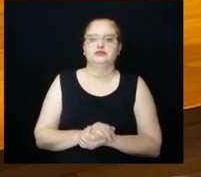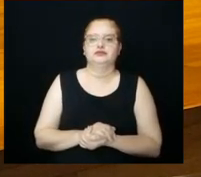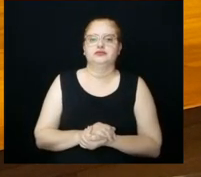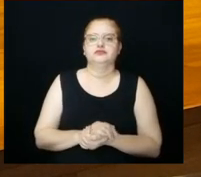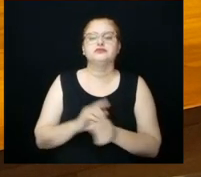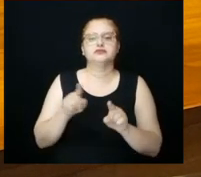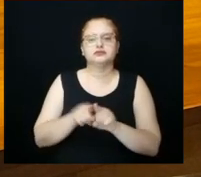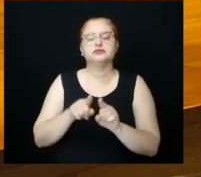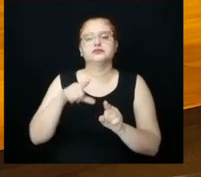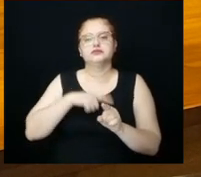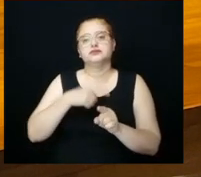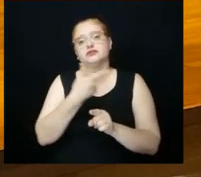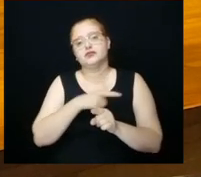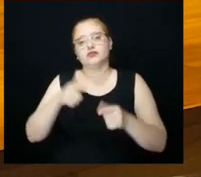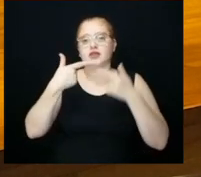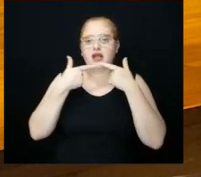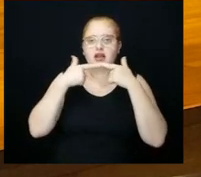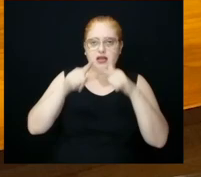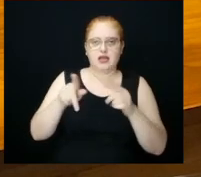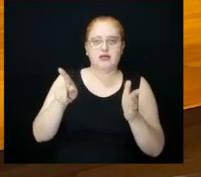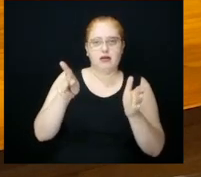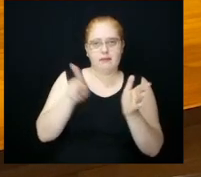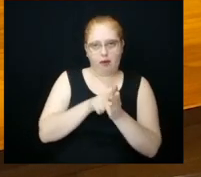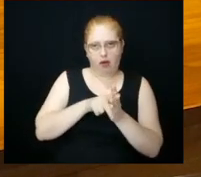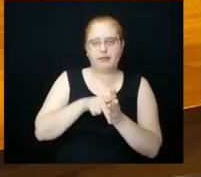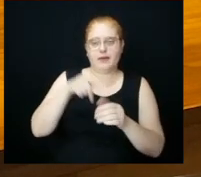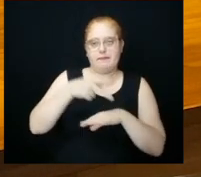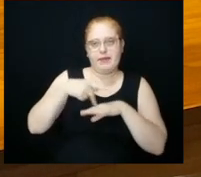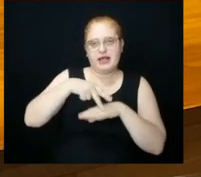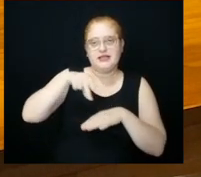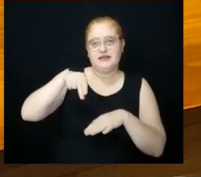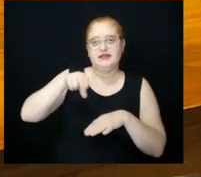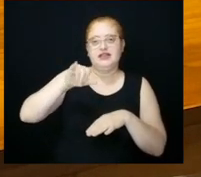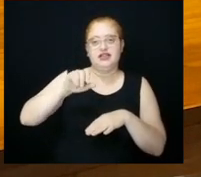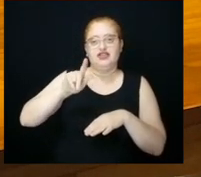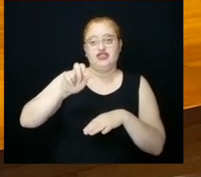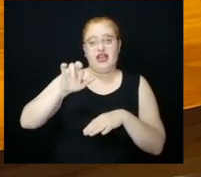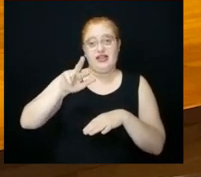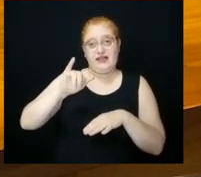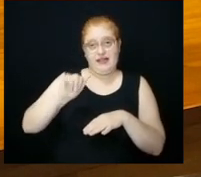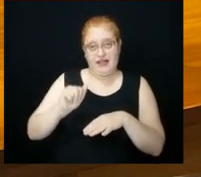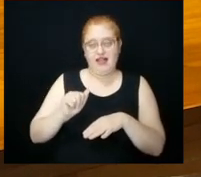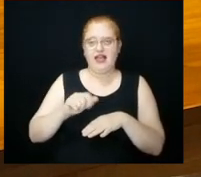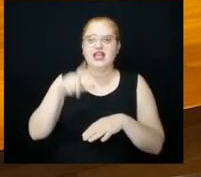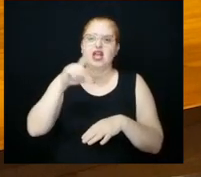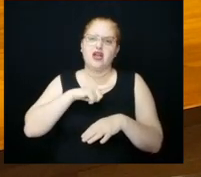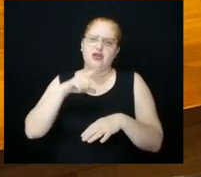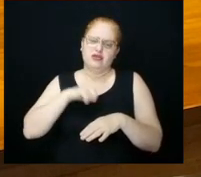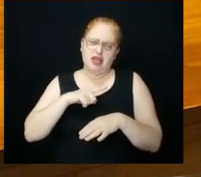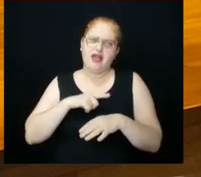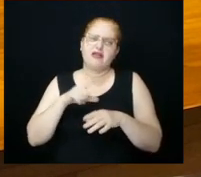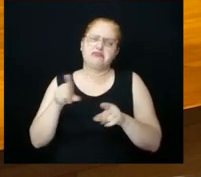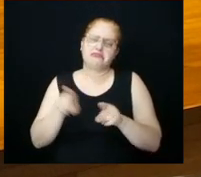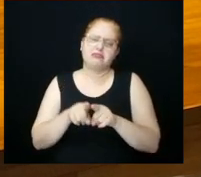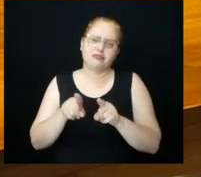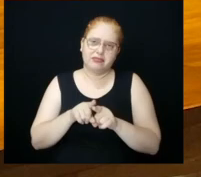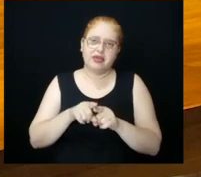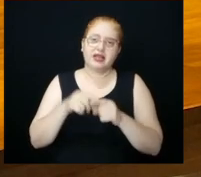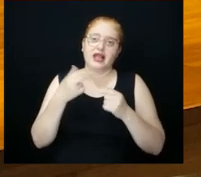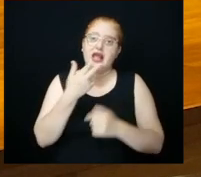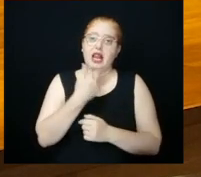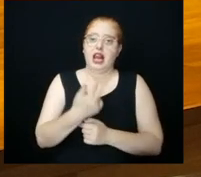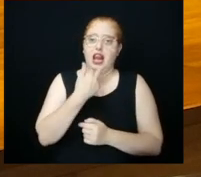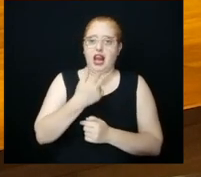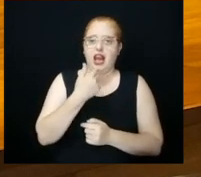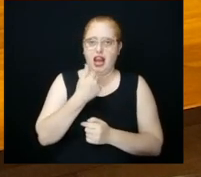apesar de ter muitas outras línguas locais na Nigéria, né, ela tem ainda muito a questão, a língua inglesa é